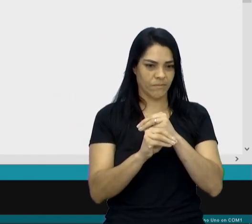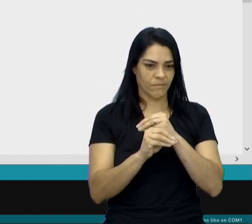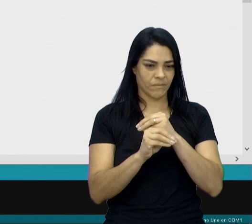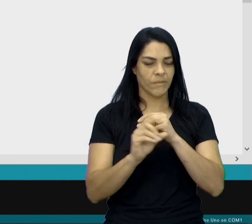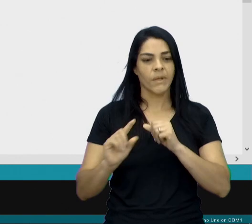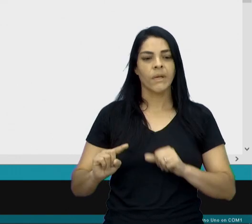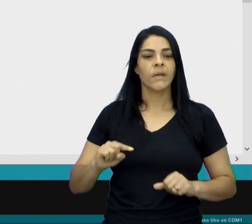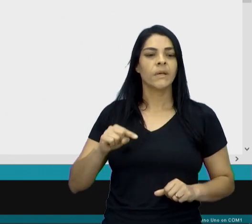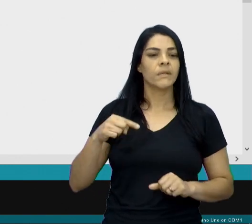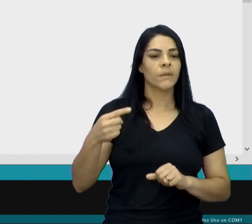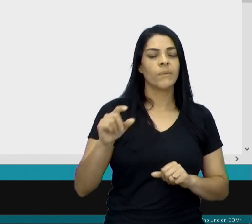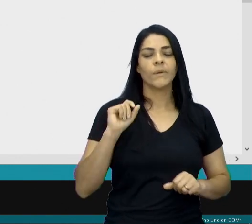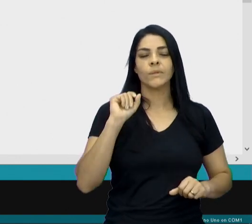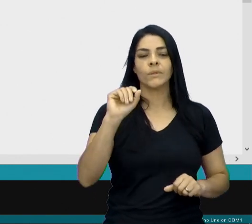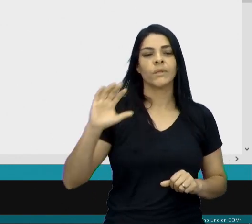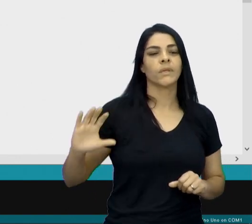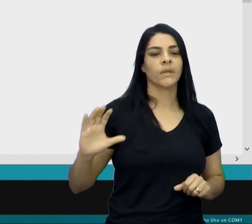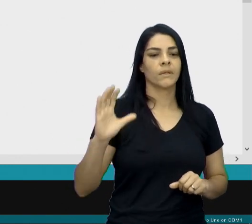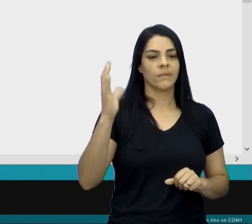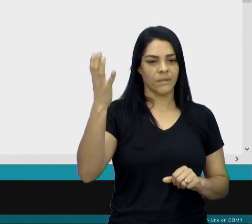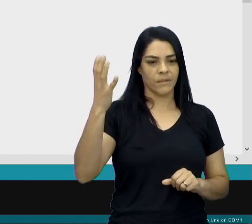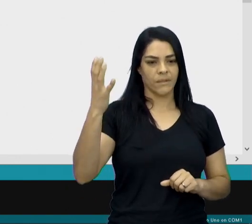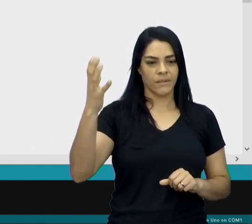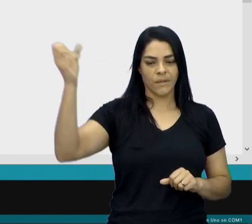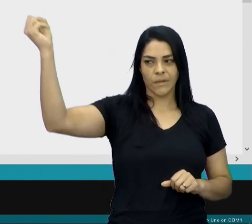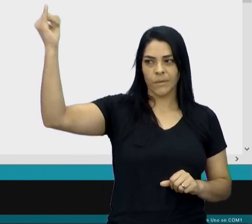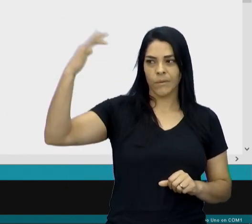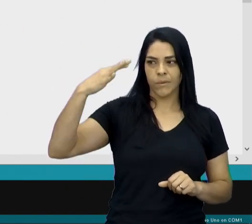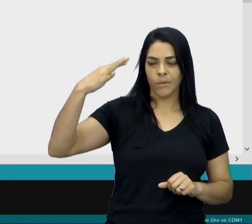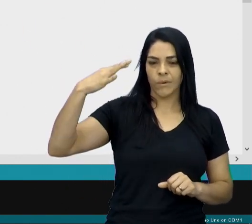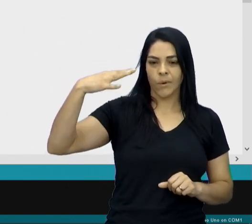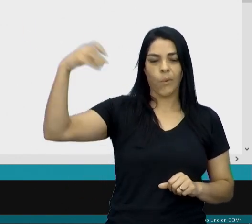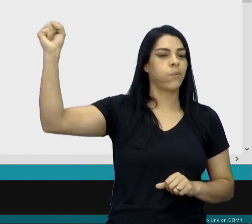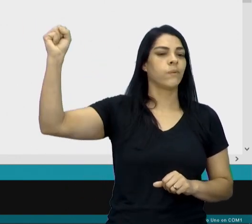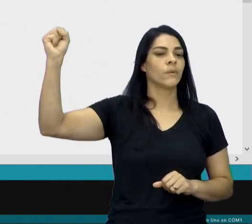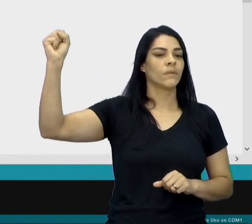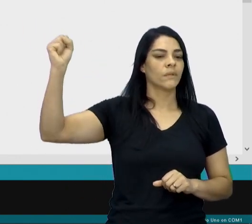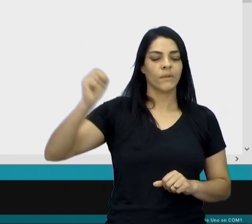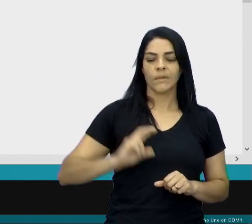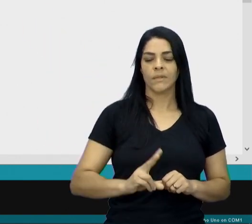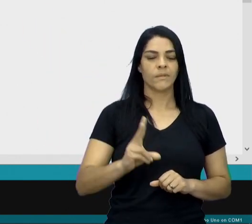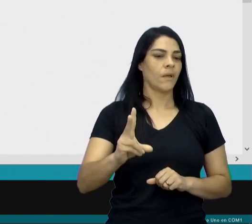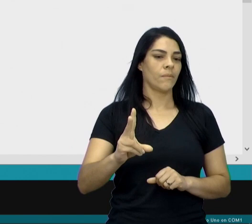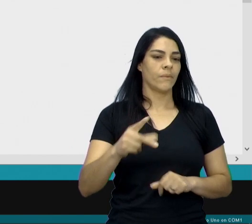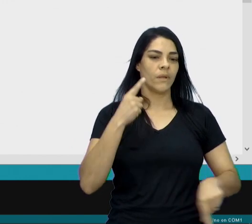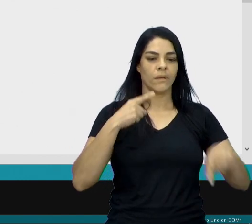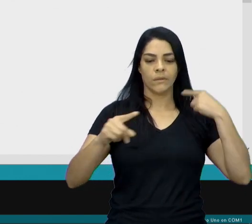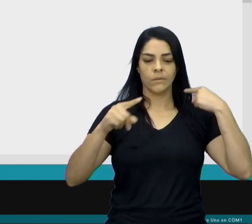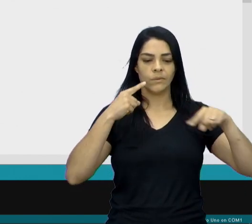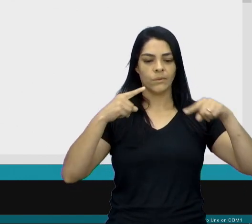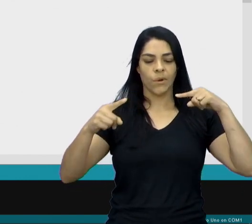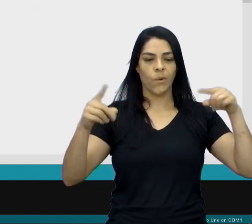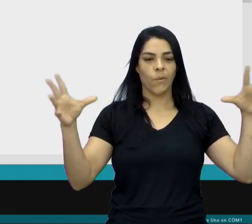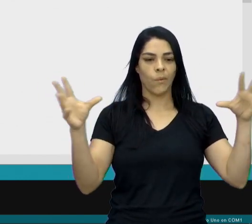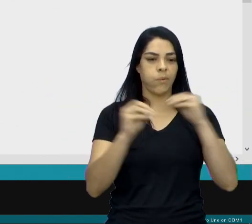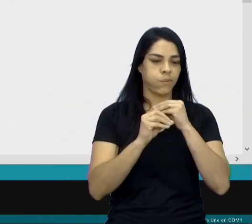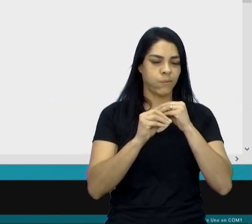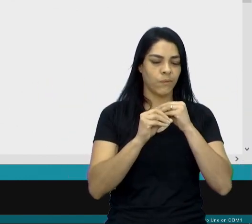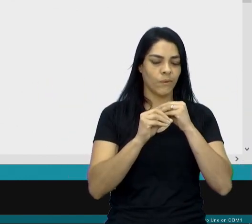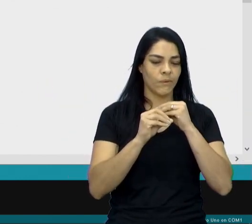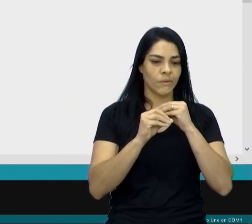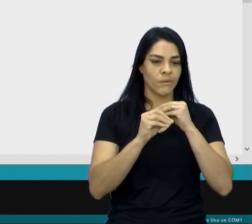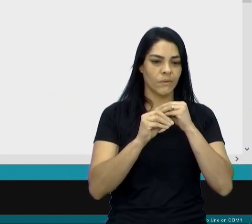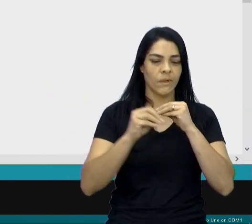E depois, o que vai acontecer? Ele vai apagar o LED. Então, é sempre assim. Para esta variável do LED, ele vai tocar o